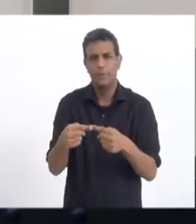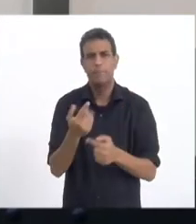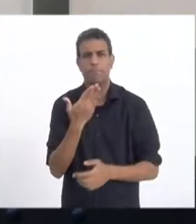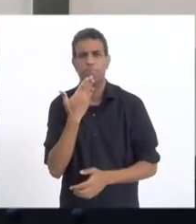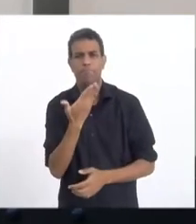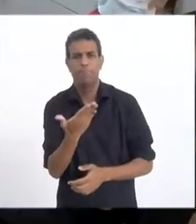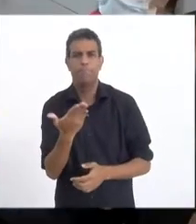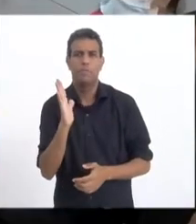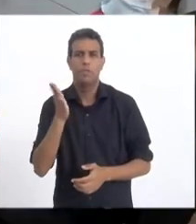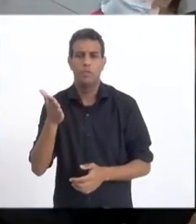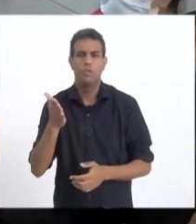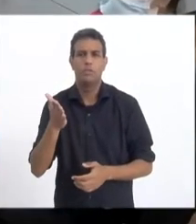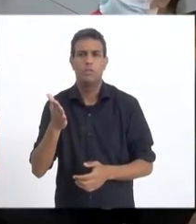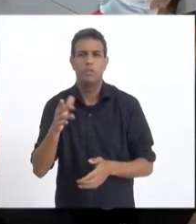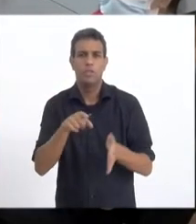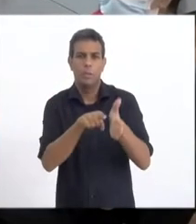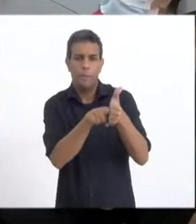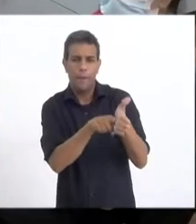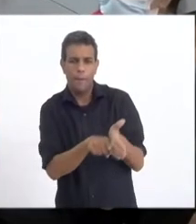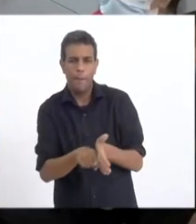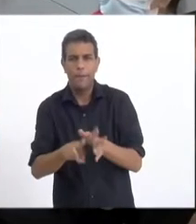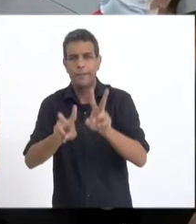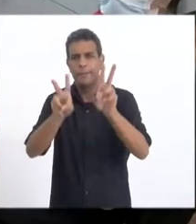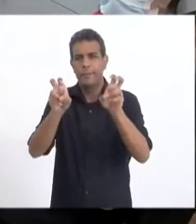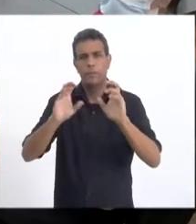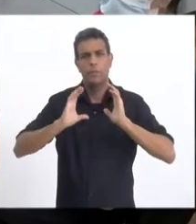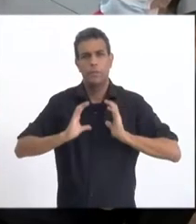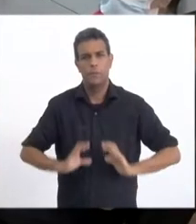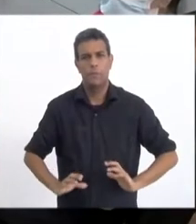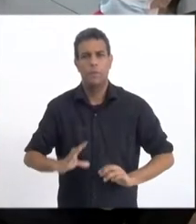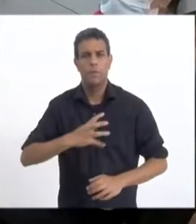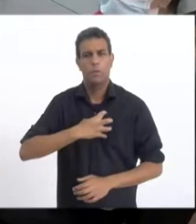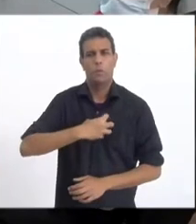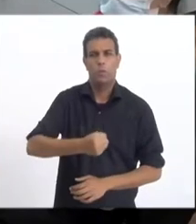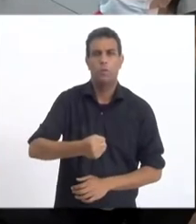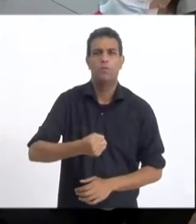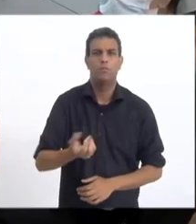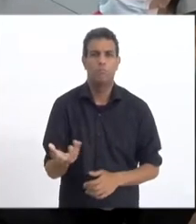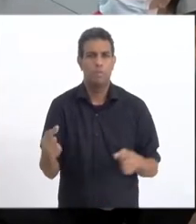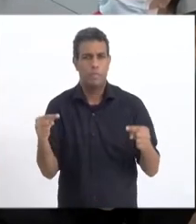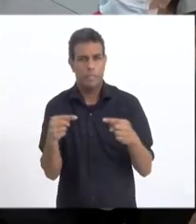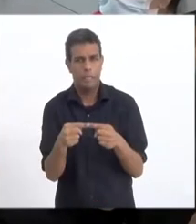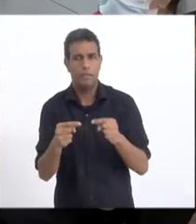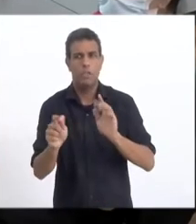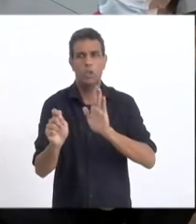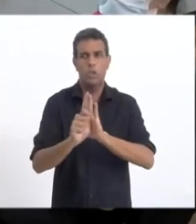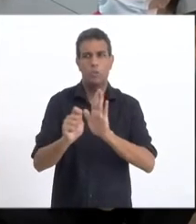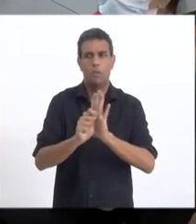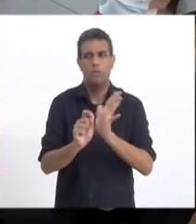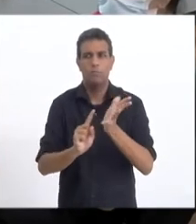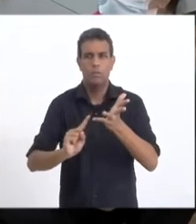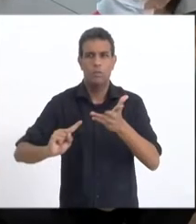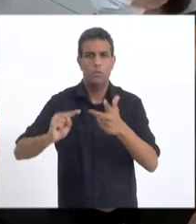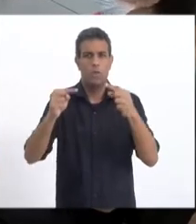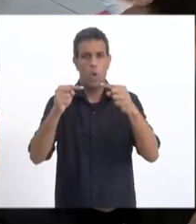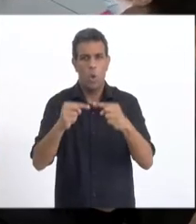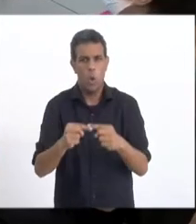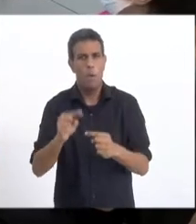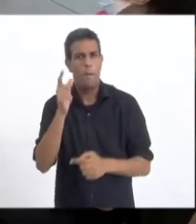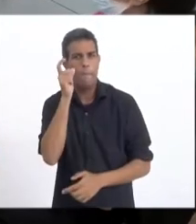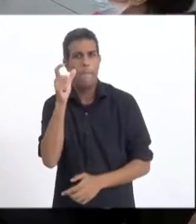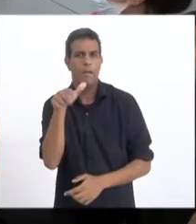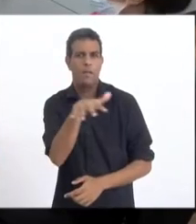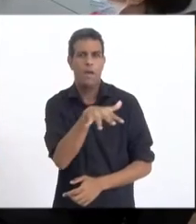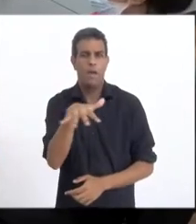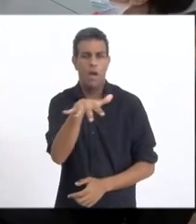pequena ajuste. Eu faço uma pesquisa em relação ao comportamento suicida. Obviamente, o tema da substância está ali. É um tema de